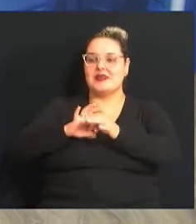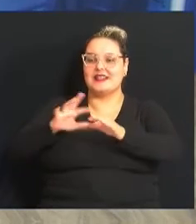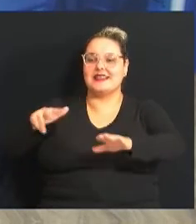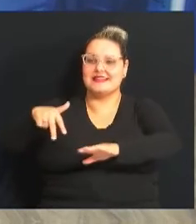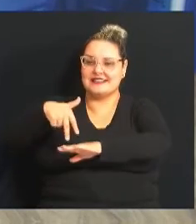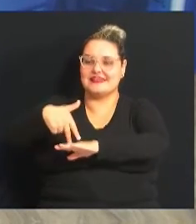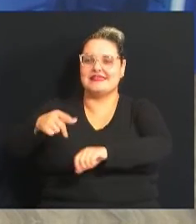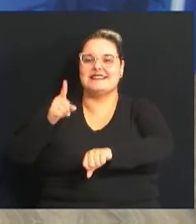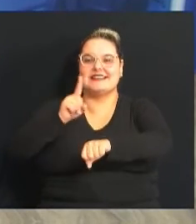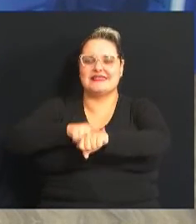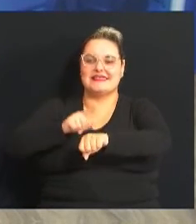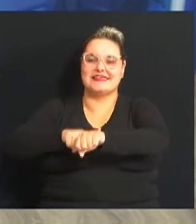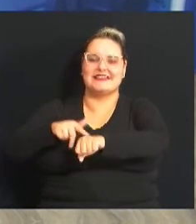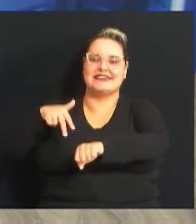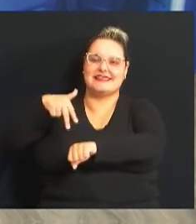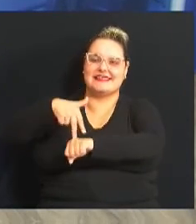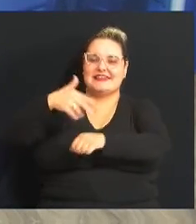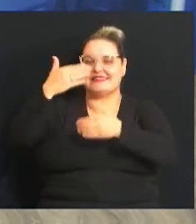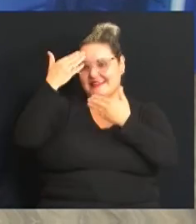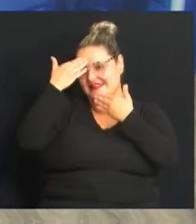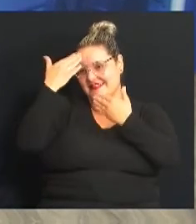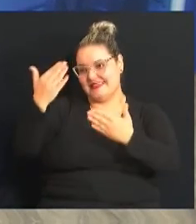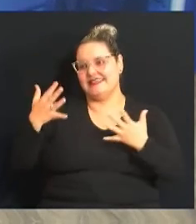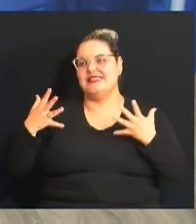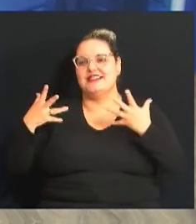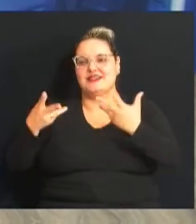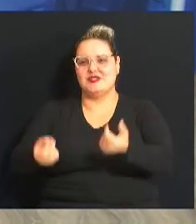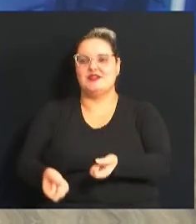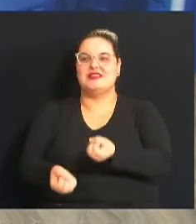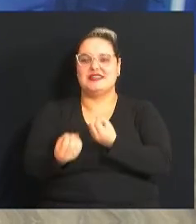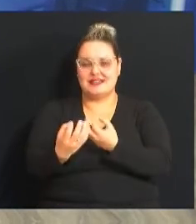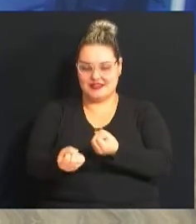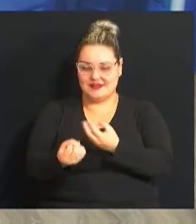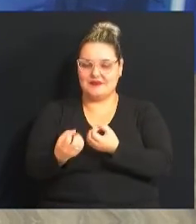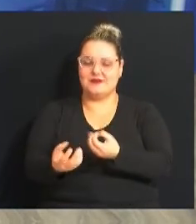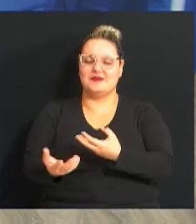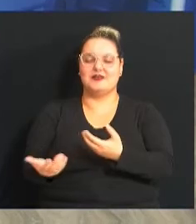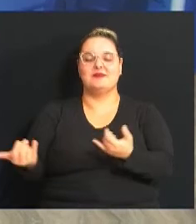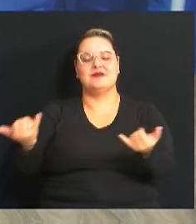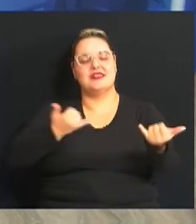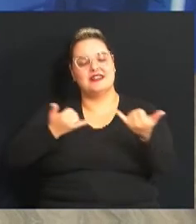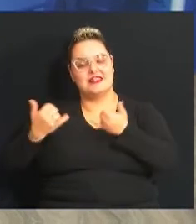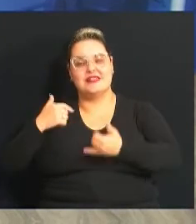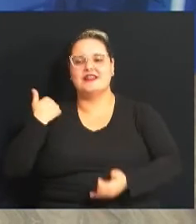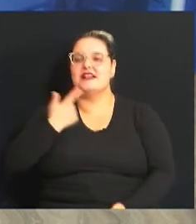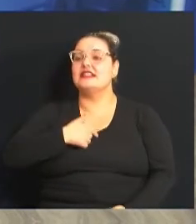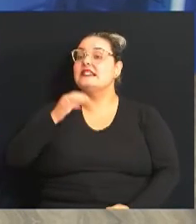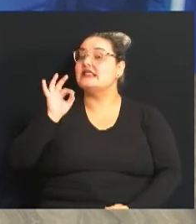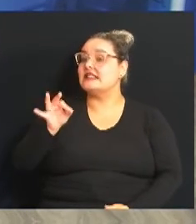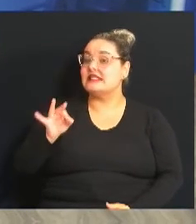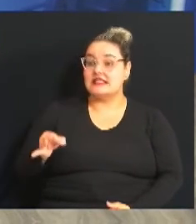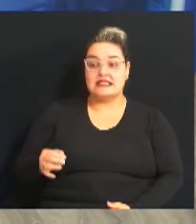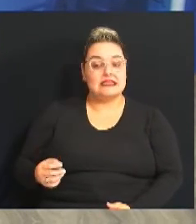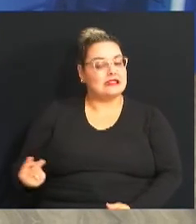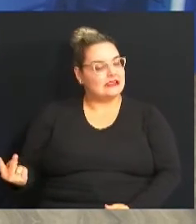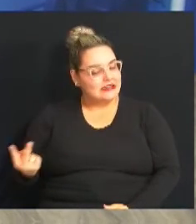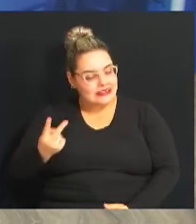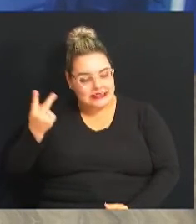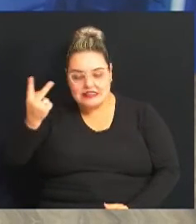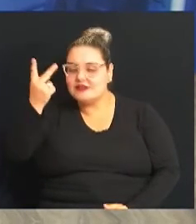seu tempo. Agradeço todas as informações que você passou aqui para a gente. Tenho certeza que de grande valia para os